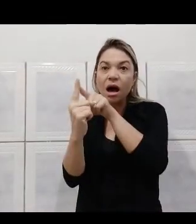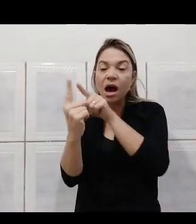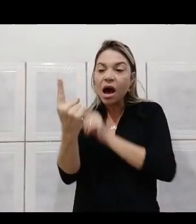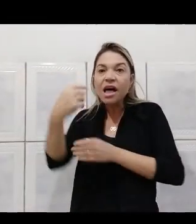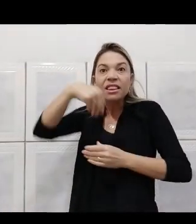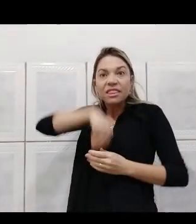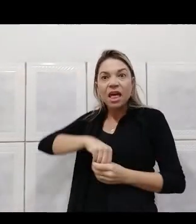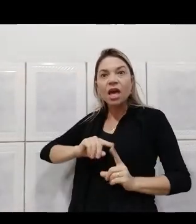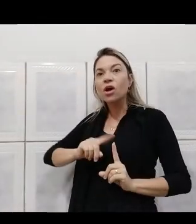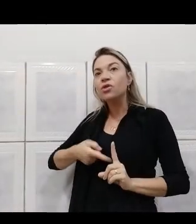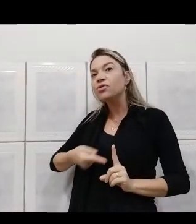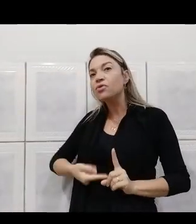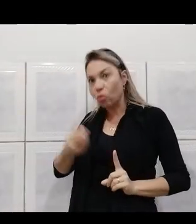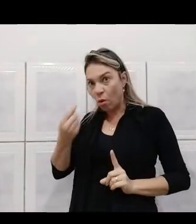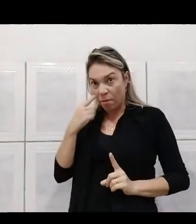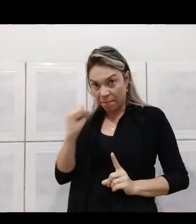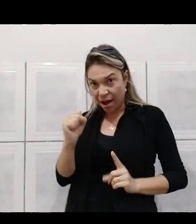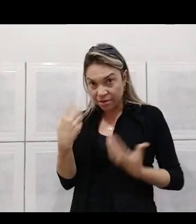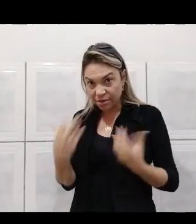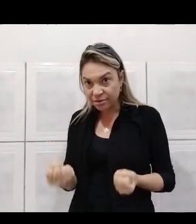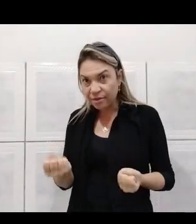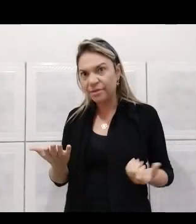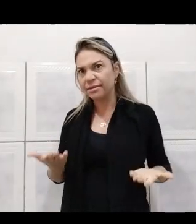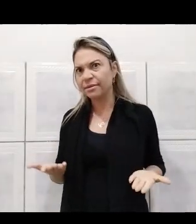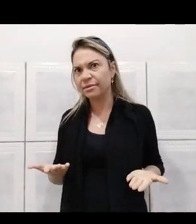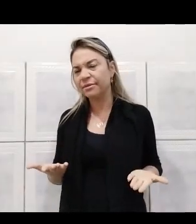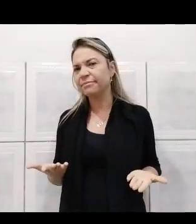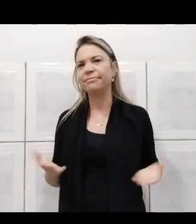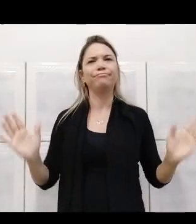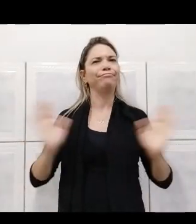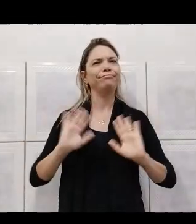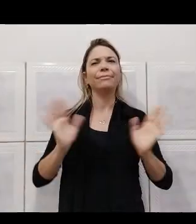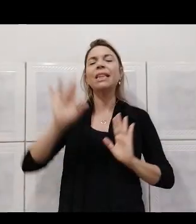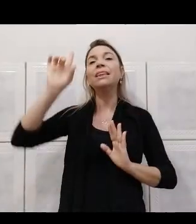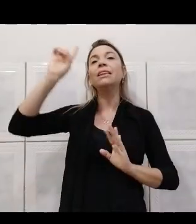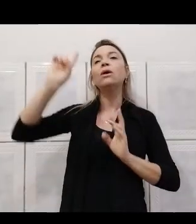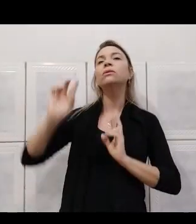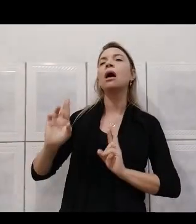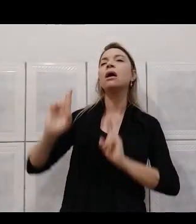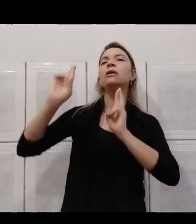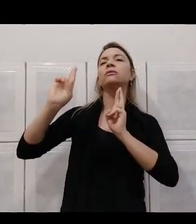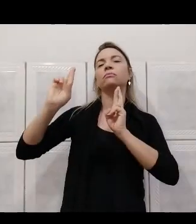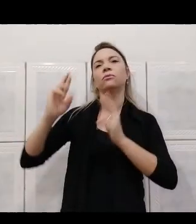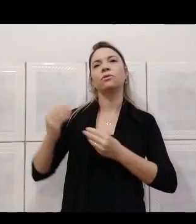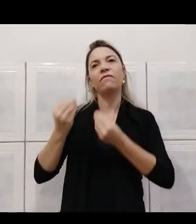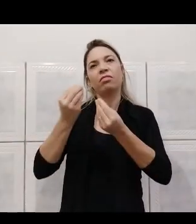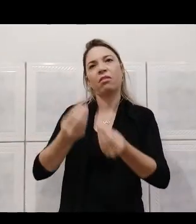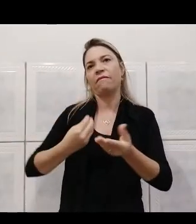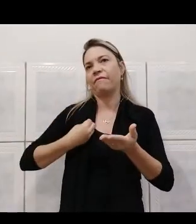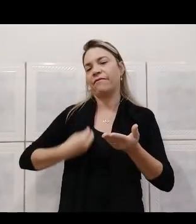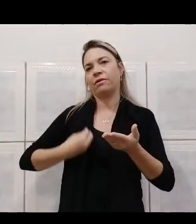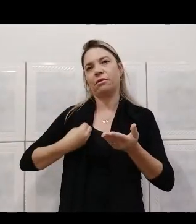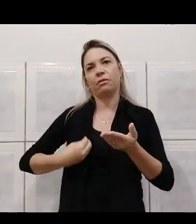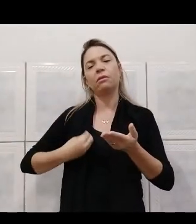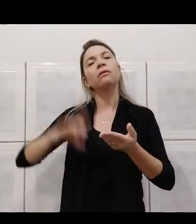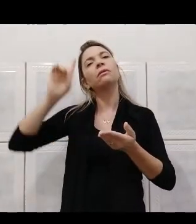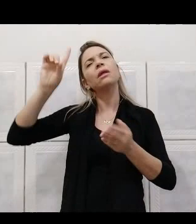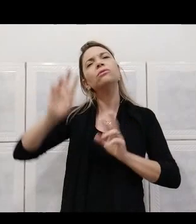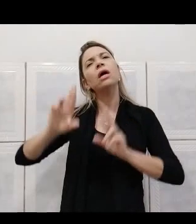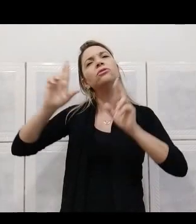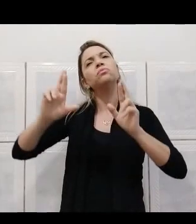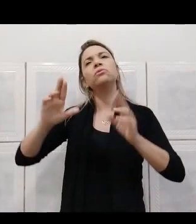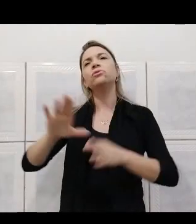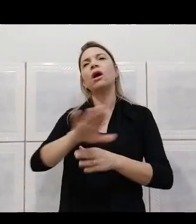cristãos, sabemos que Deus dá vida e Deus toma. Sabemos que um filho é uma bênção do Senhor. Jamais